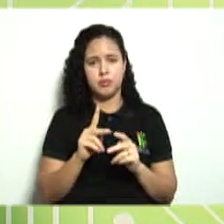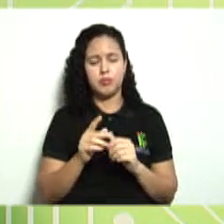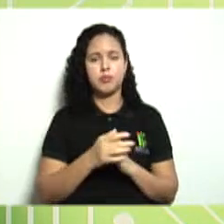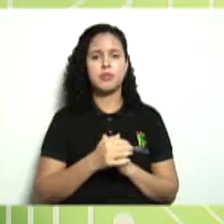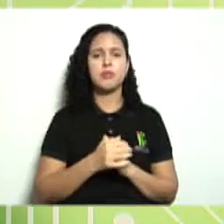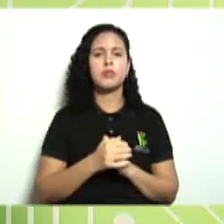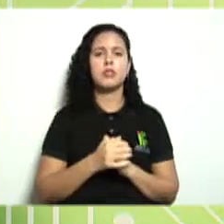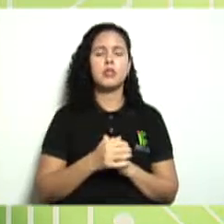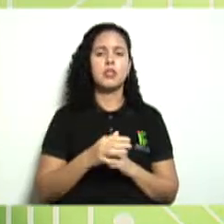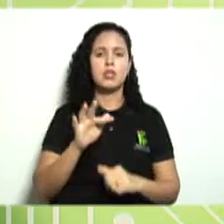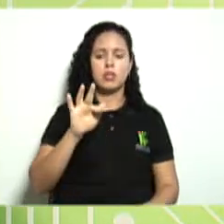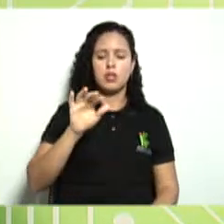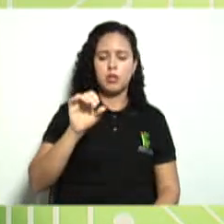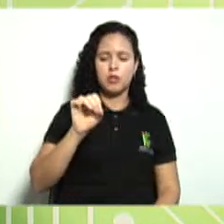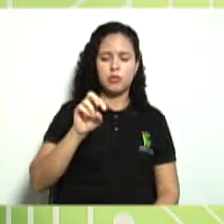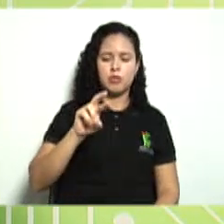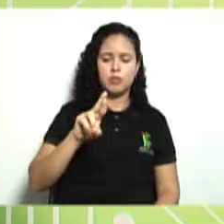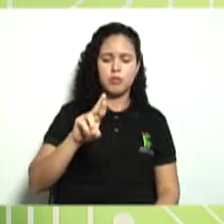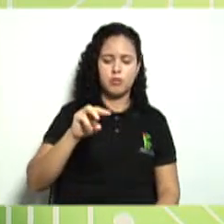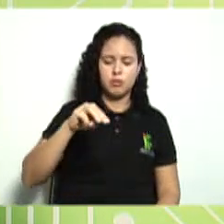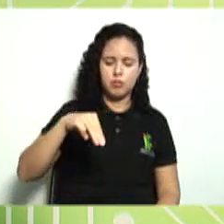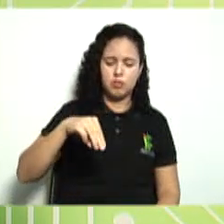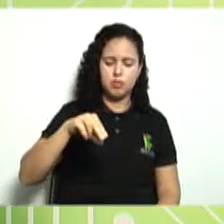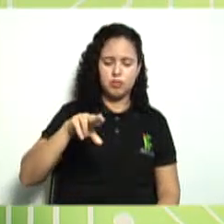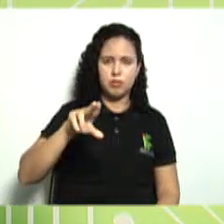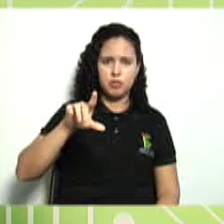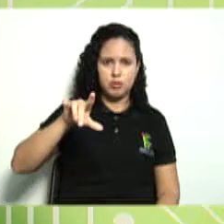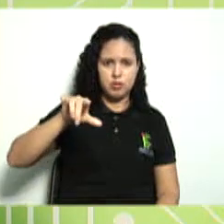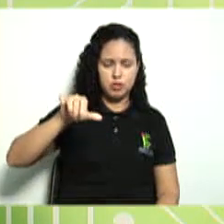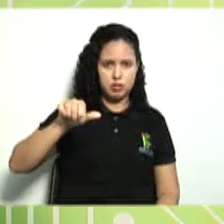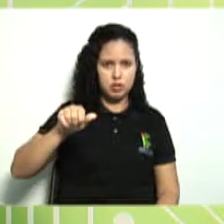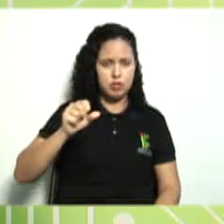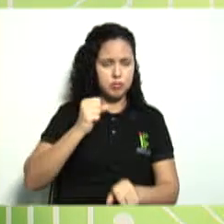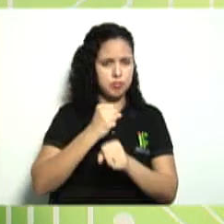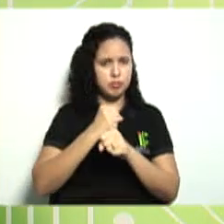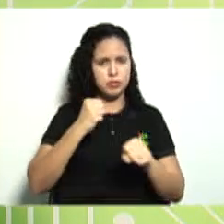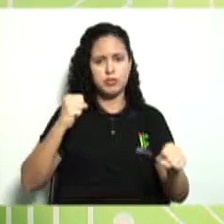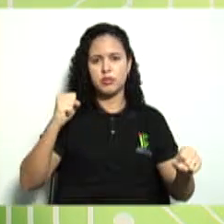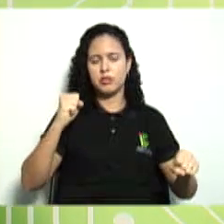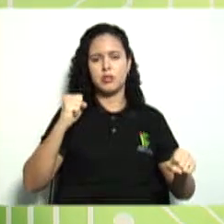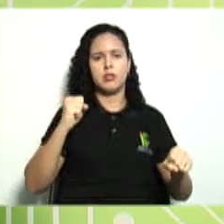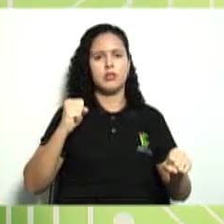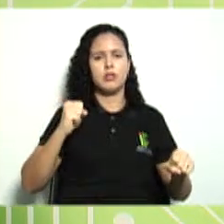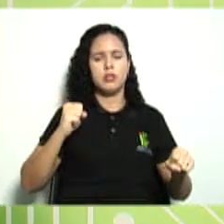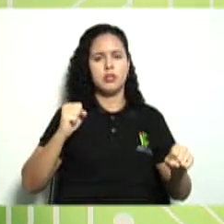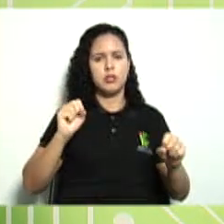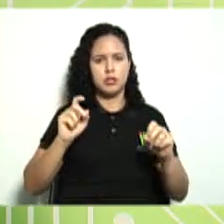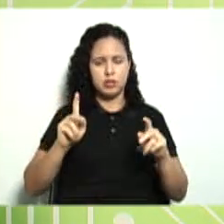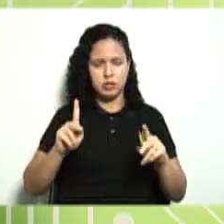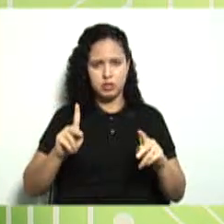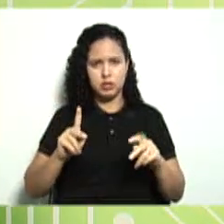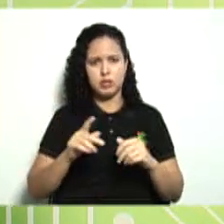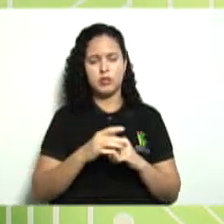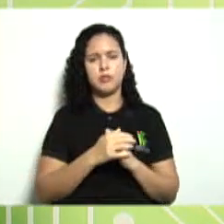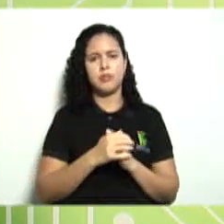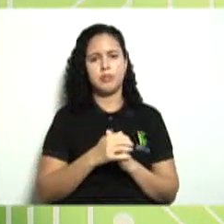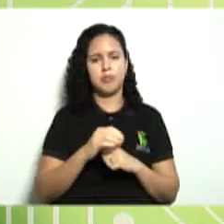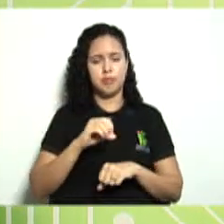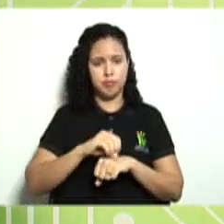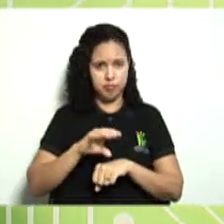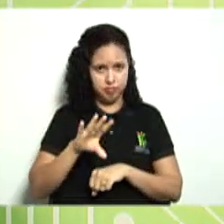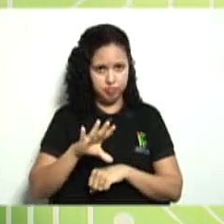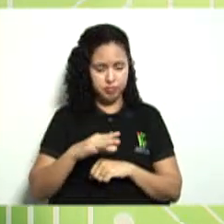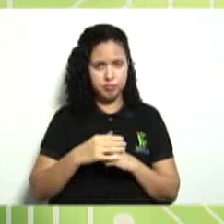Quem cria as fórmulas inverte essas situações de linha para coluna e é impossível, o Excel vai dar erro, ok? Então esse daí é um bizu para